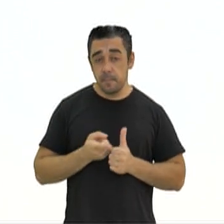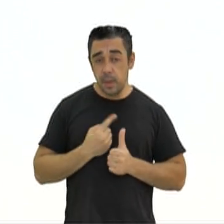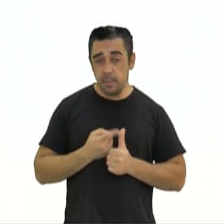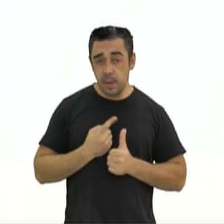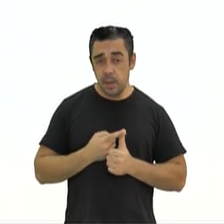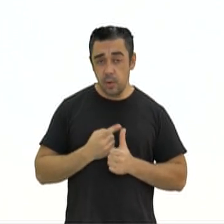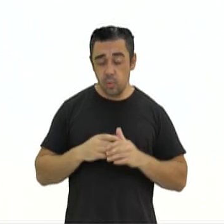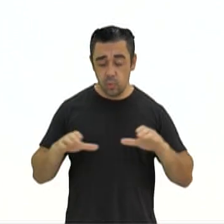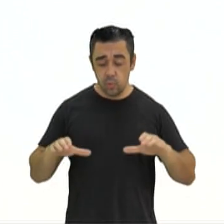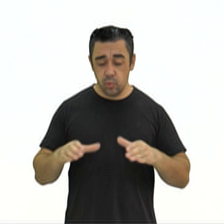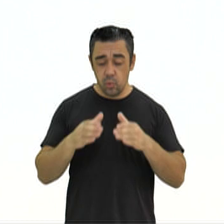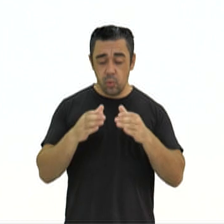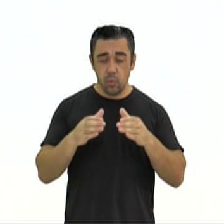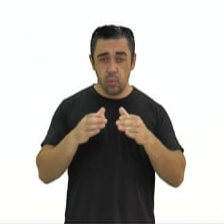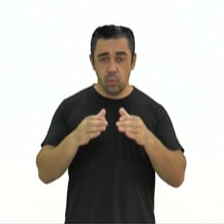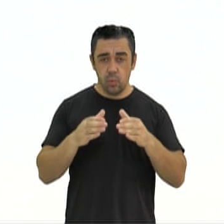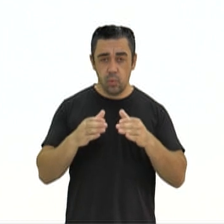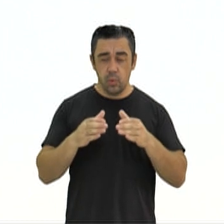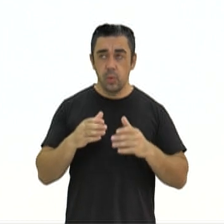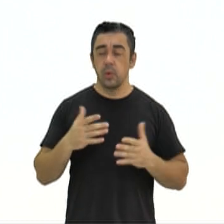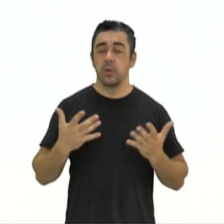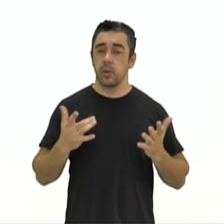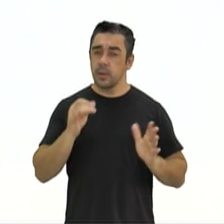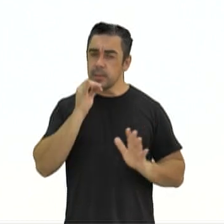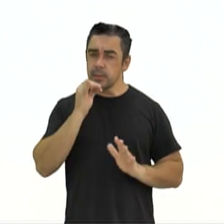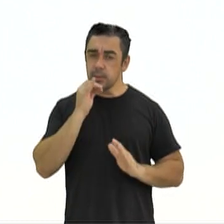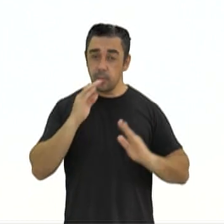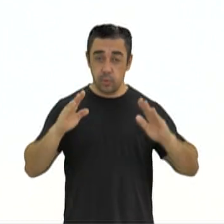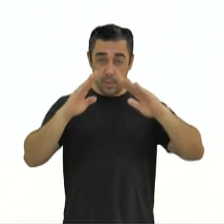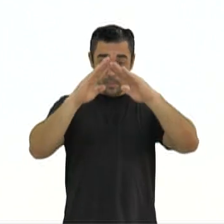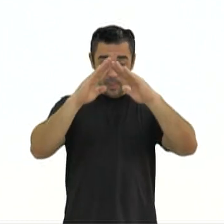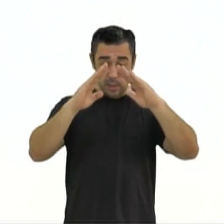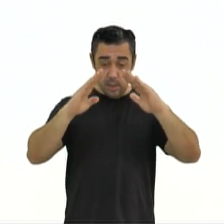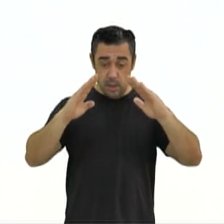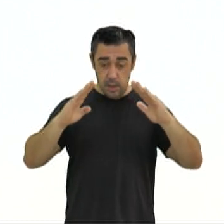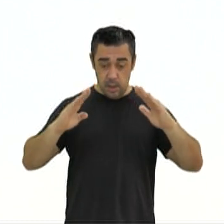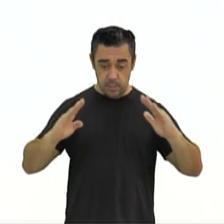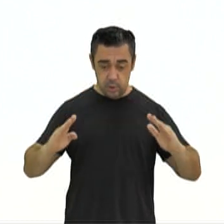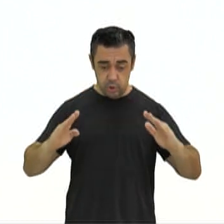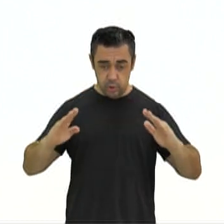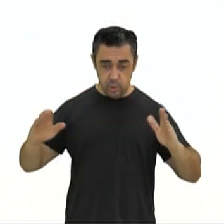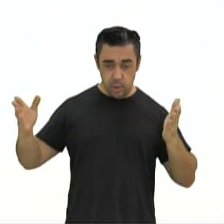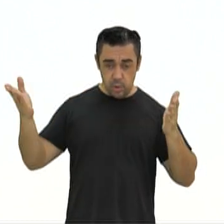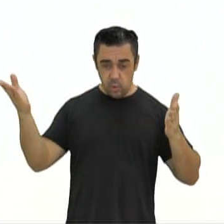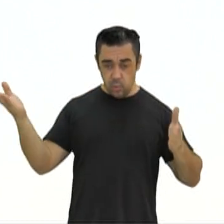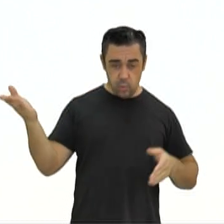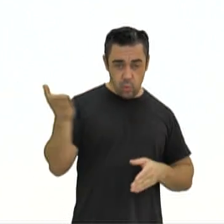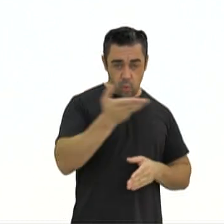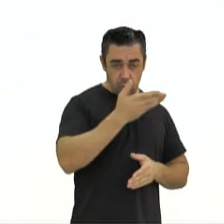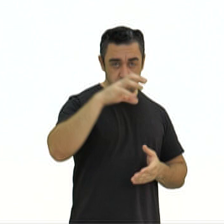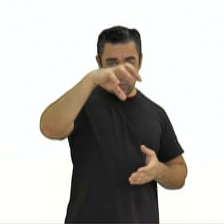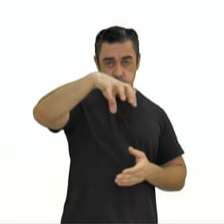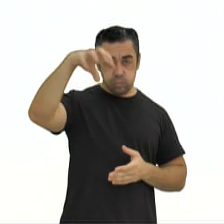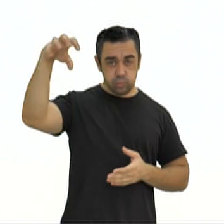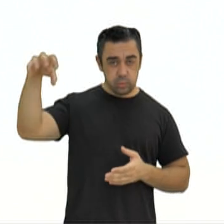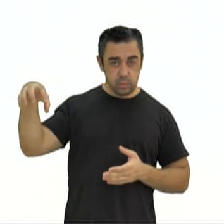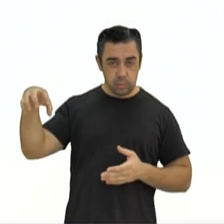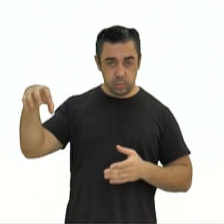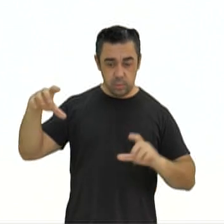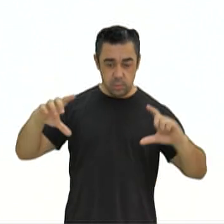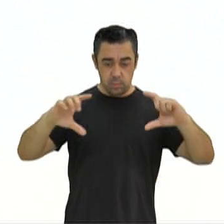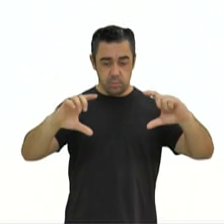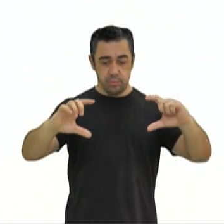tronco de pirâmide, você tem que pensar o seguinte, olha, em algum momento uma pirâmide inteira foi cortada um pedaço. Uma pirâmide maior